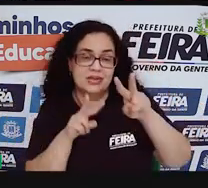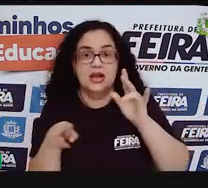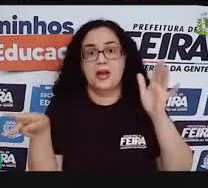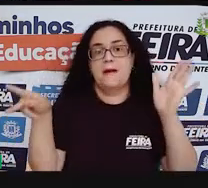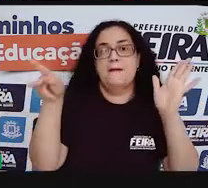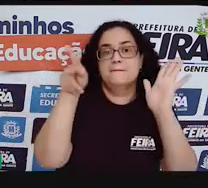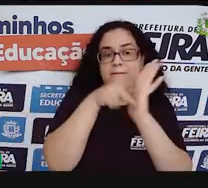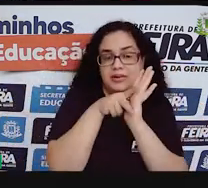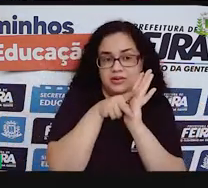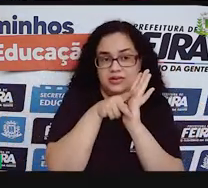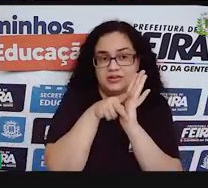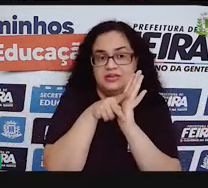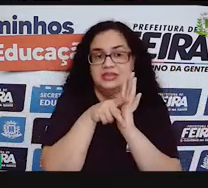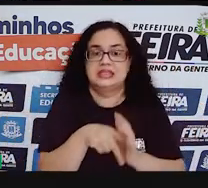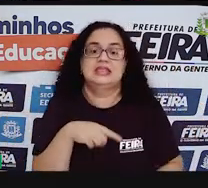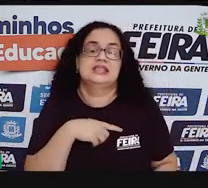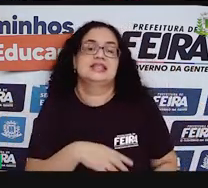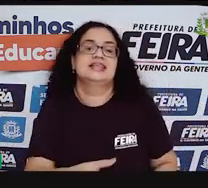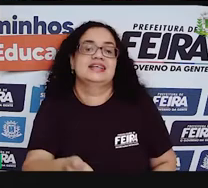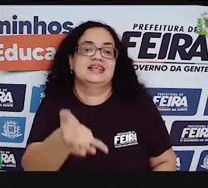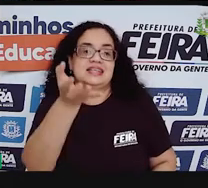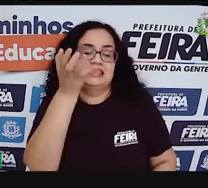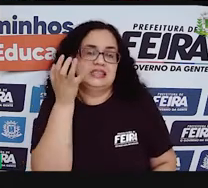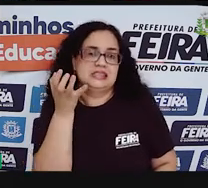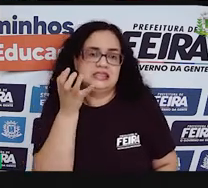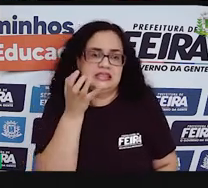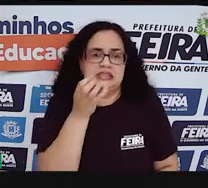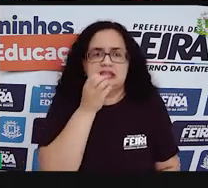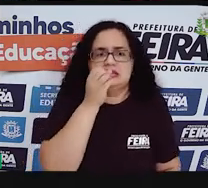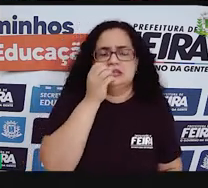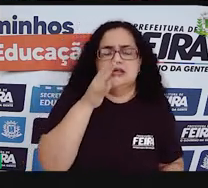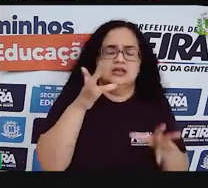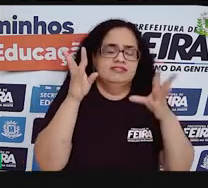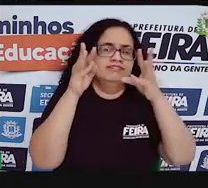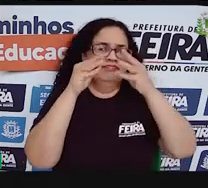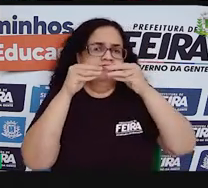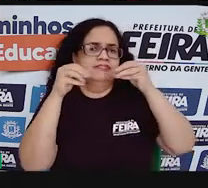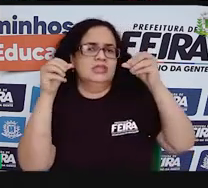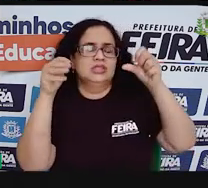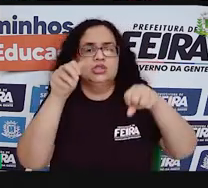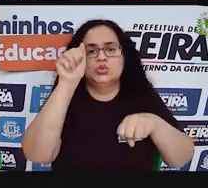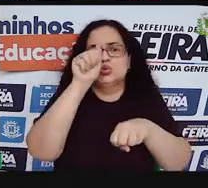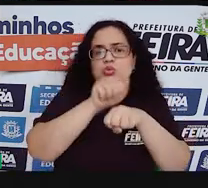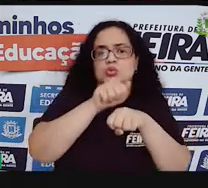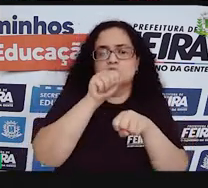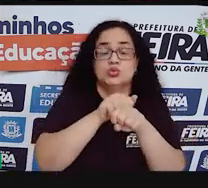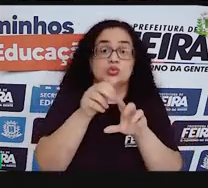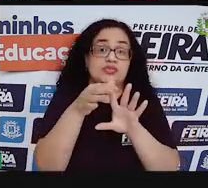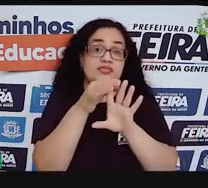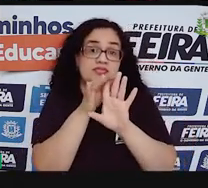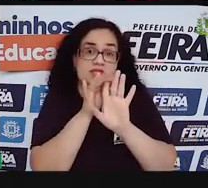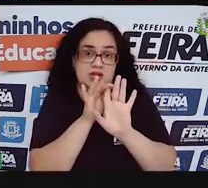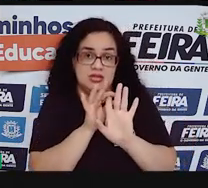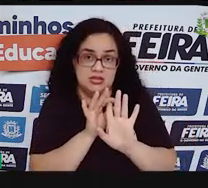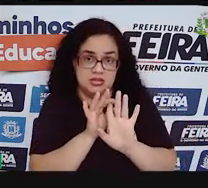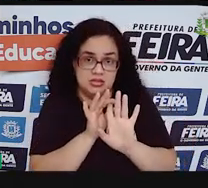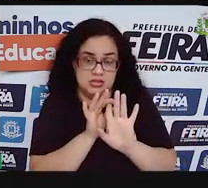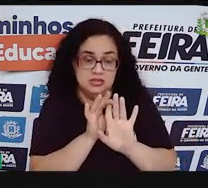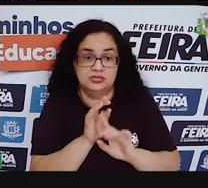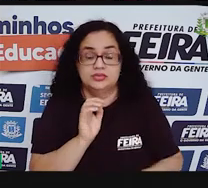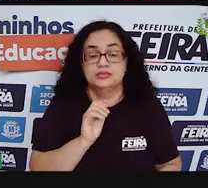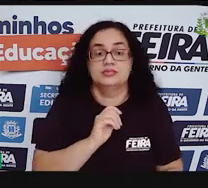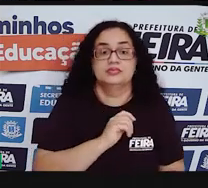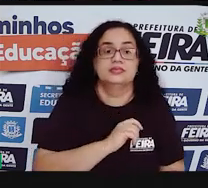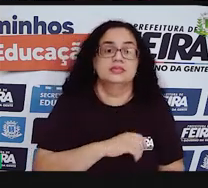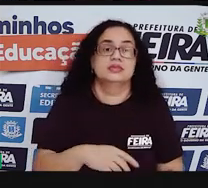essas propriedades. Então, se eu quero algo duro, se eu quero algo macio, se eu quero algo flexível, é, se eu quero